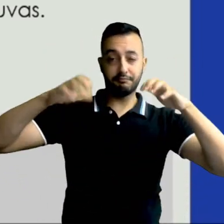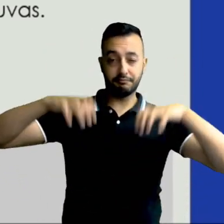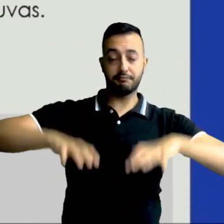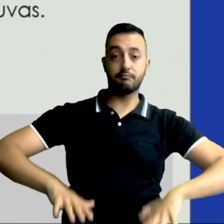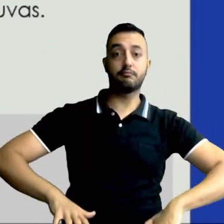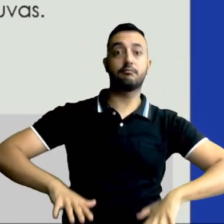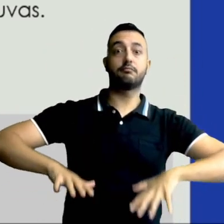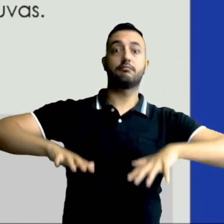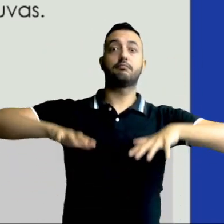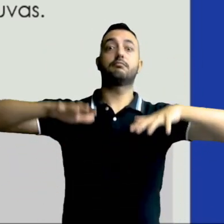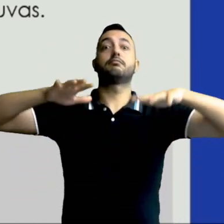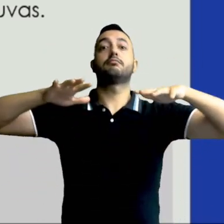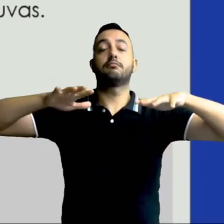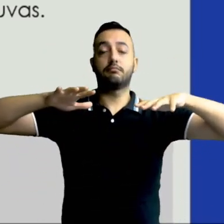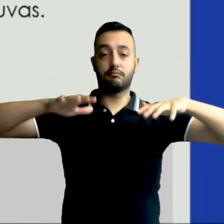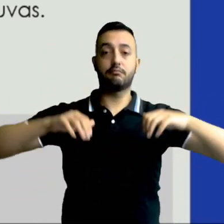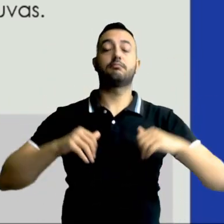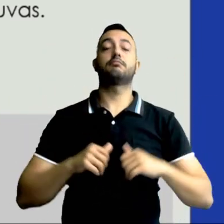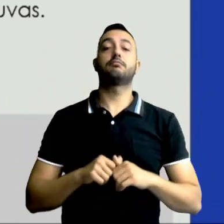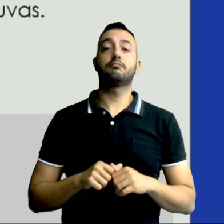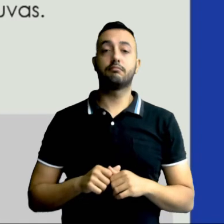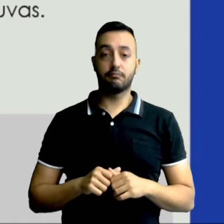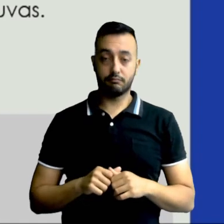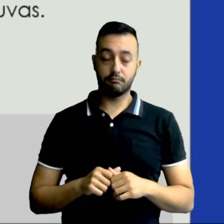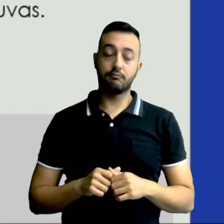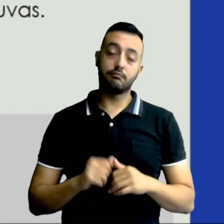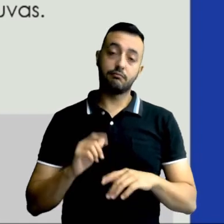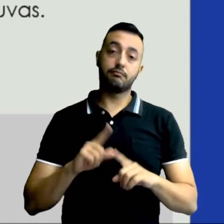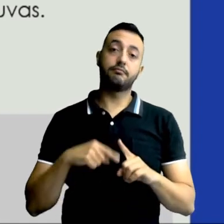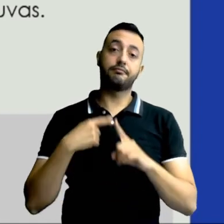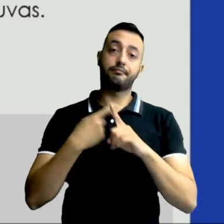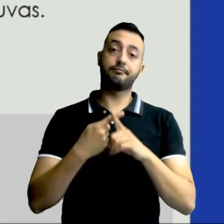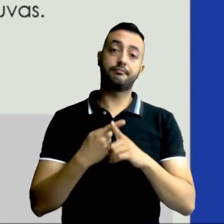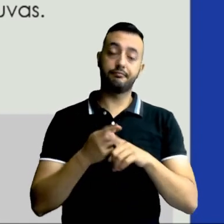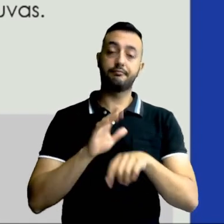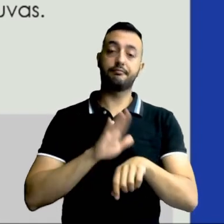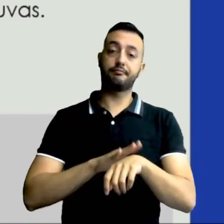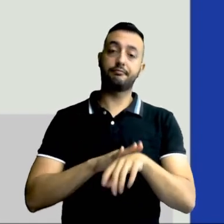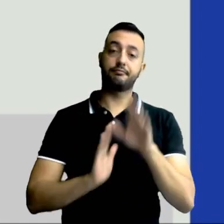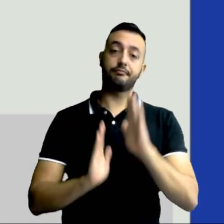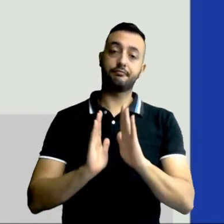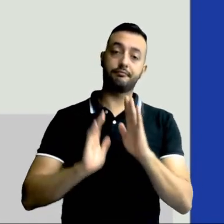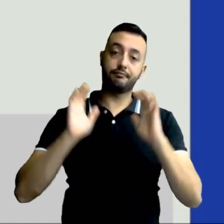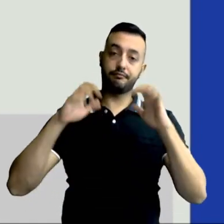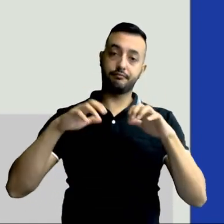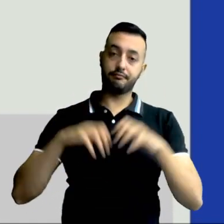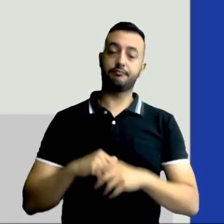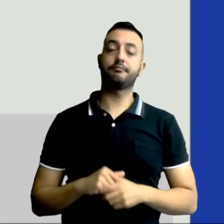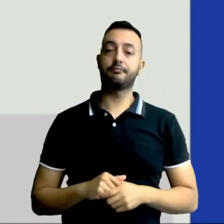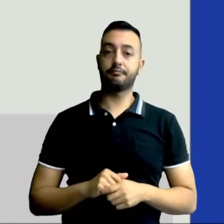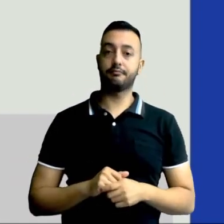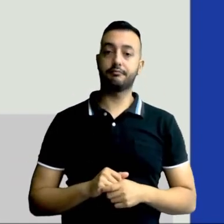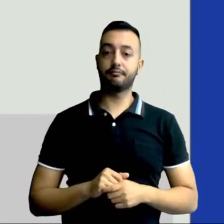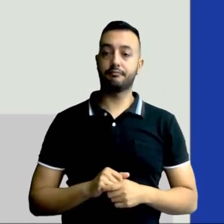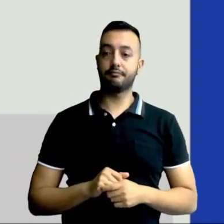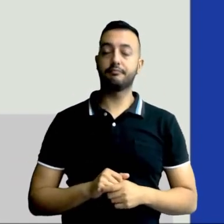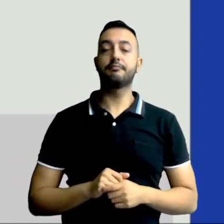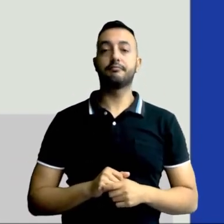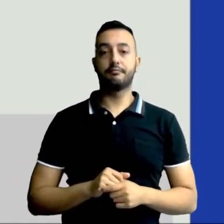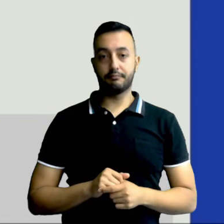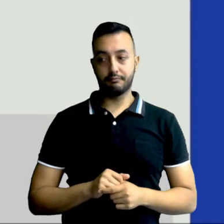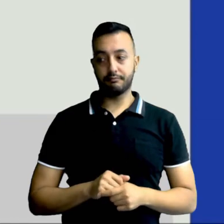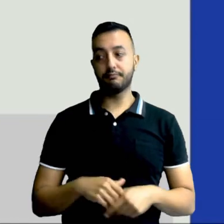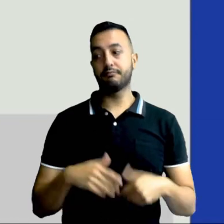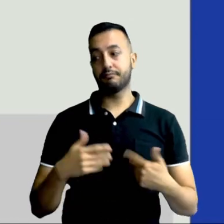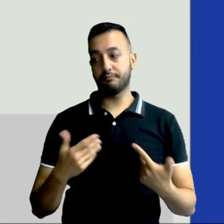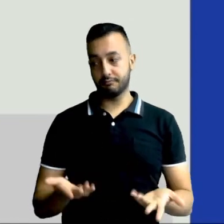ocasionado pelo aumento do nível do rio acima do normal em épocas de chuva Ah tá